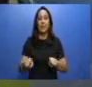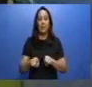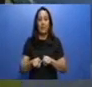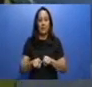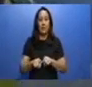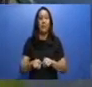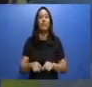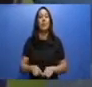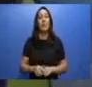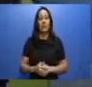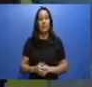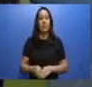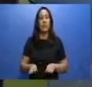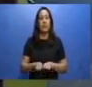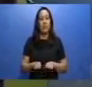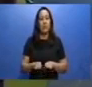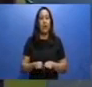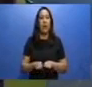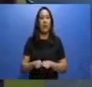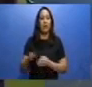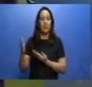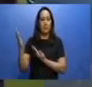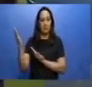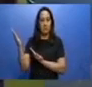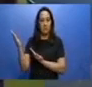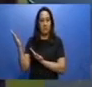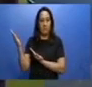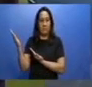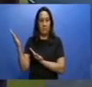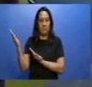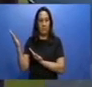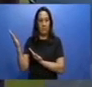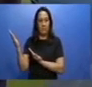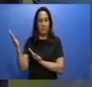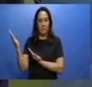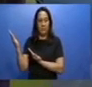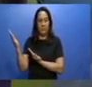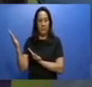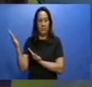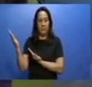também. Olha, aqui tem um retângulo, que tem por cima o